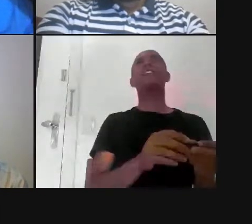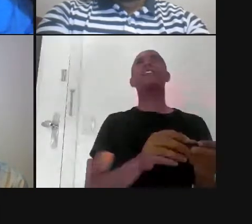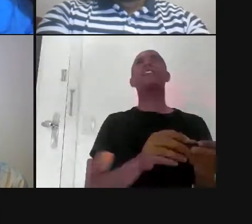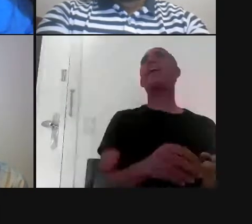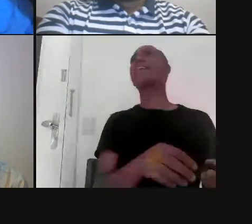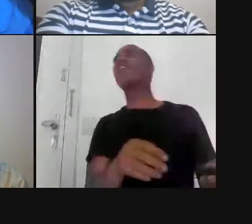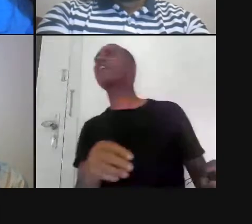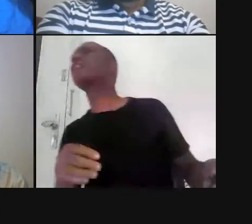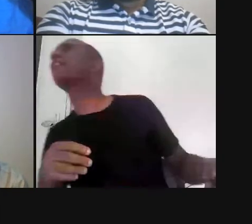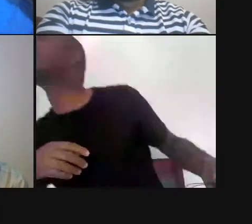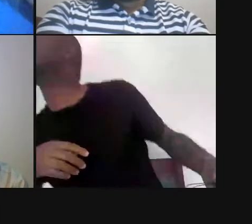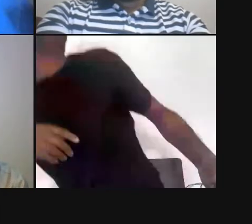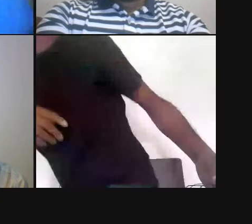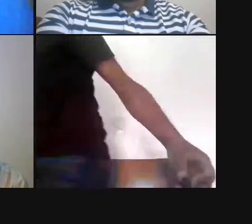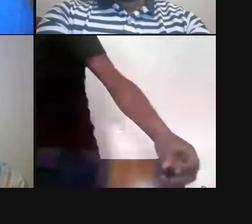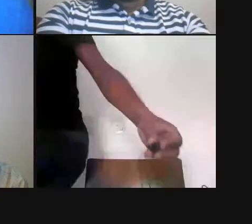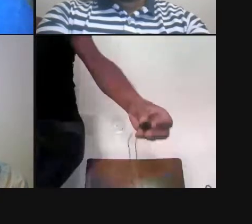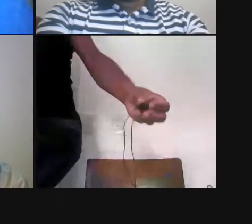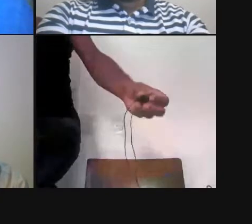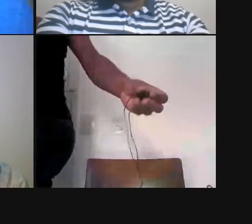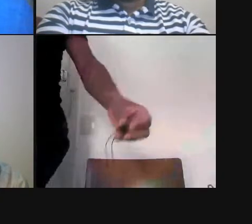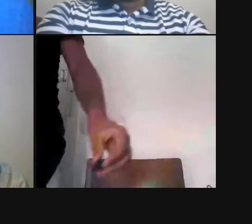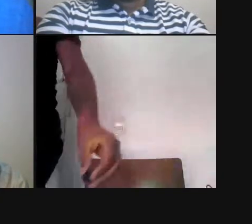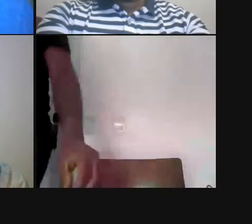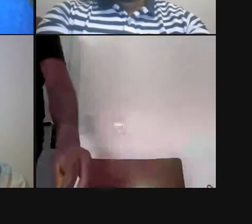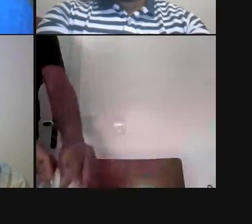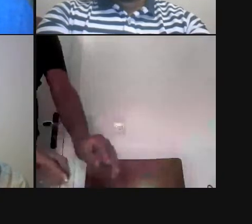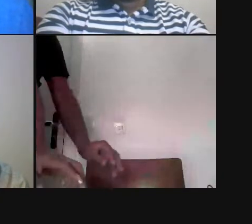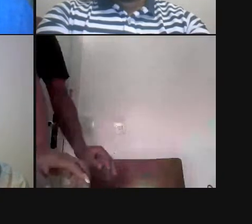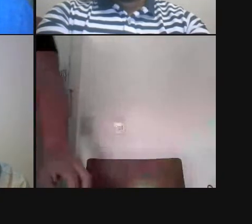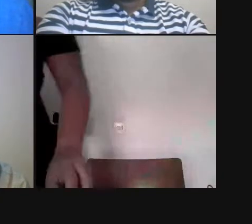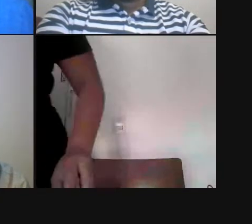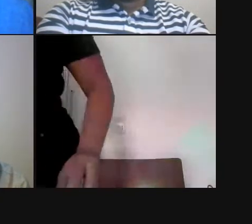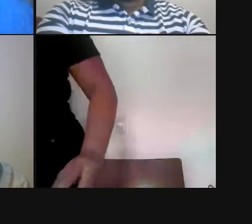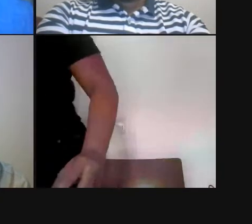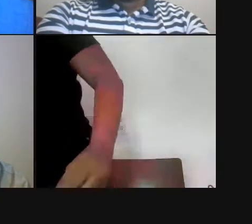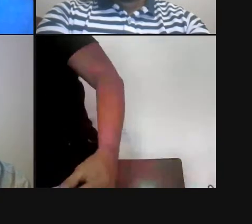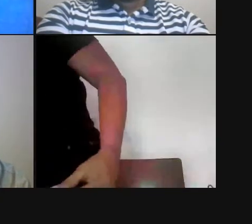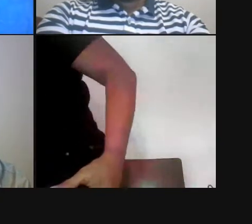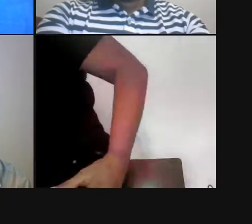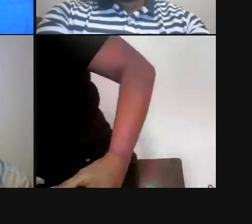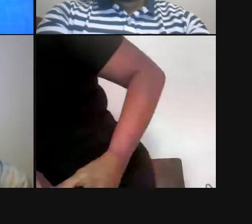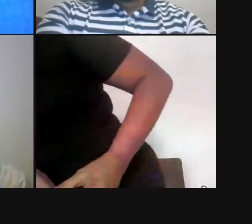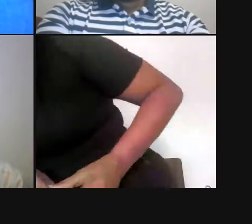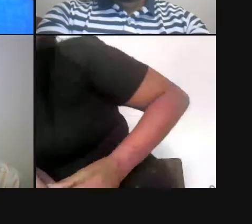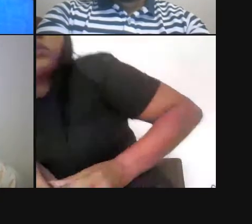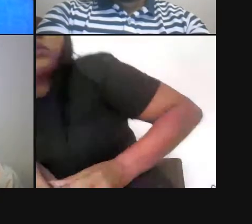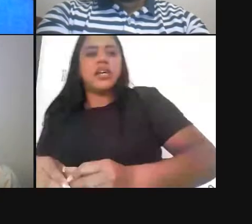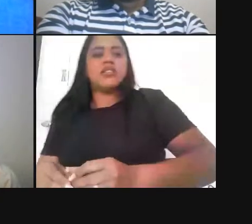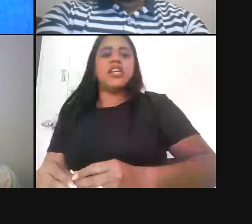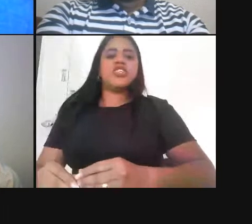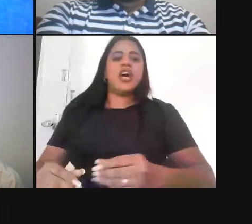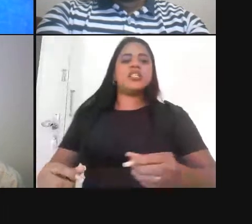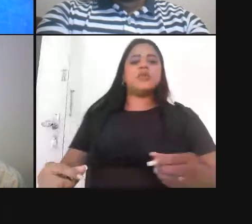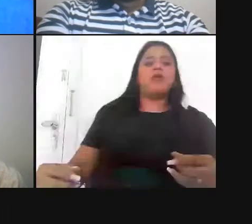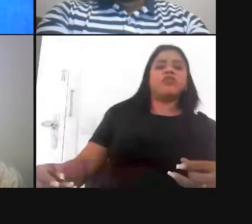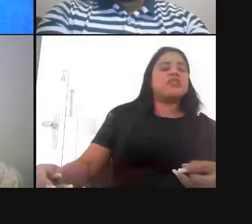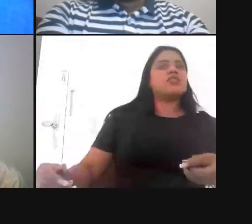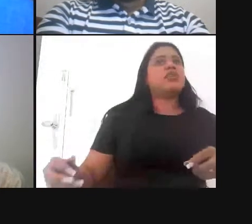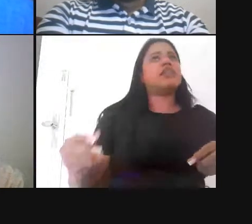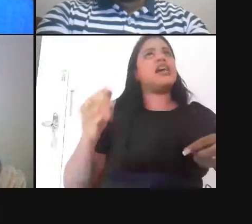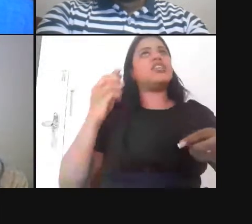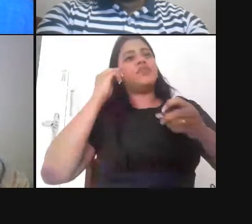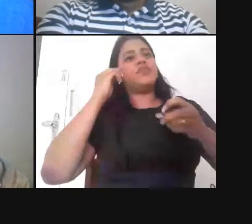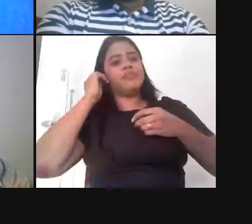moçambicana, não há como não dizer que ela não existe. Agora, ela existe na sua juventude também.